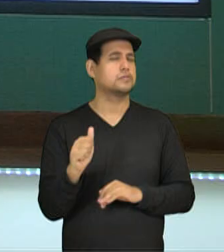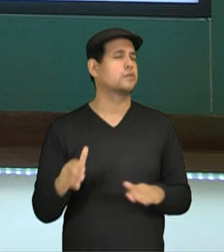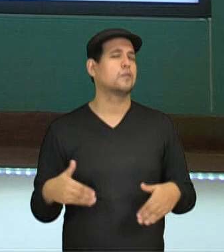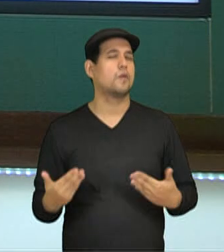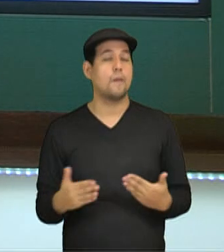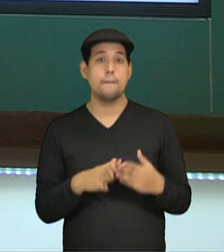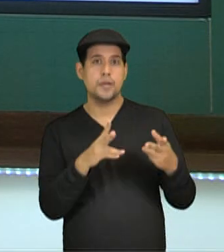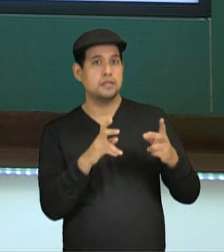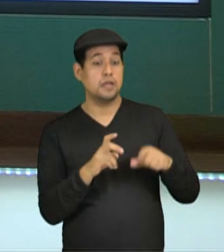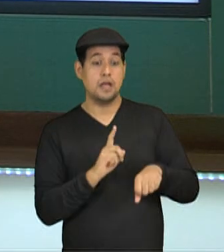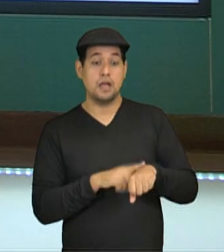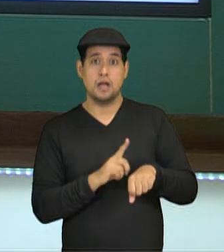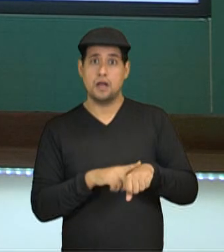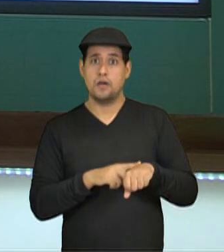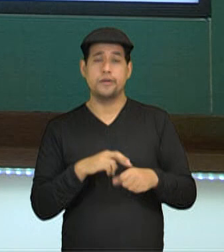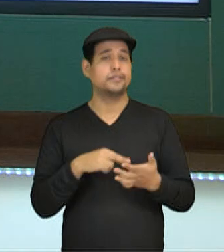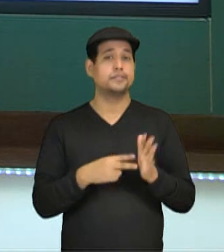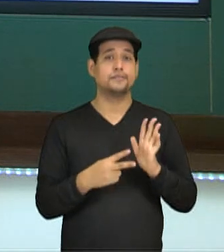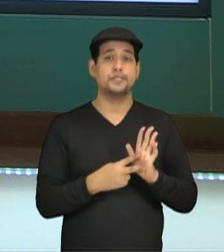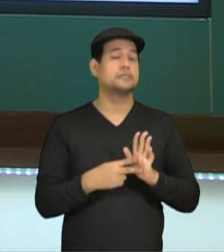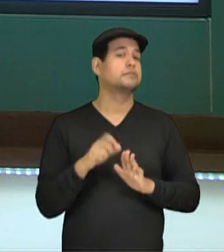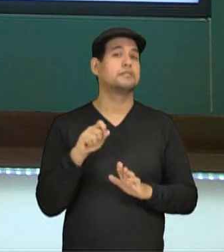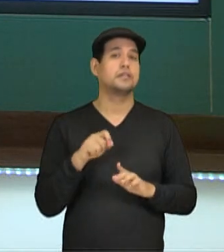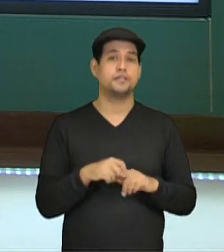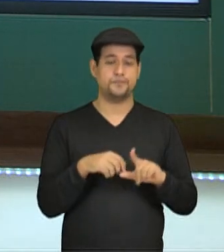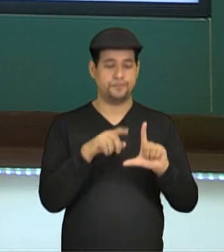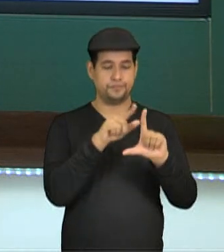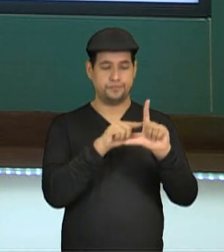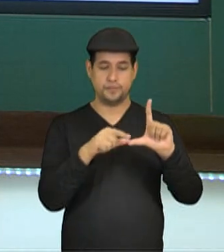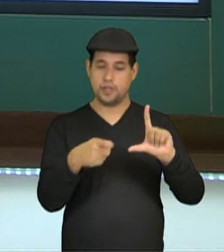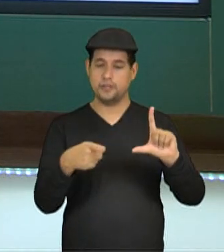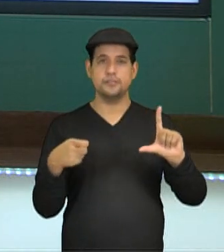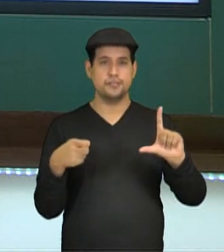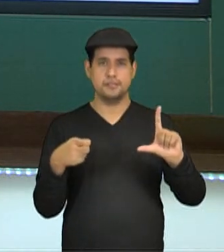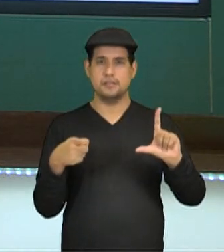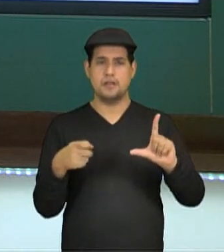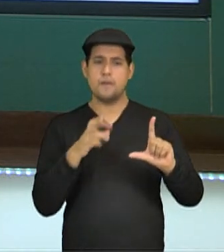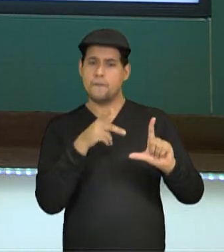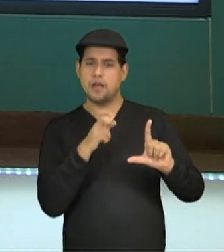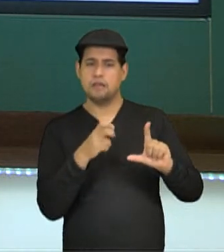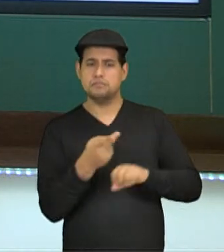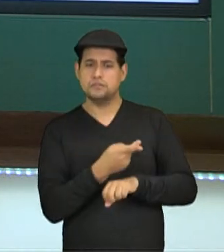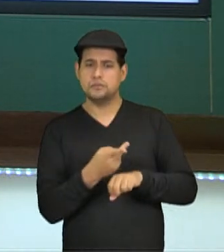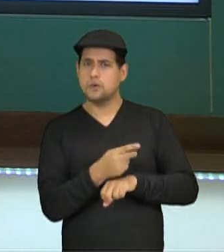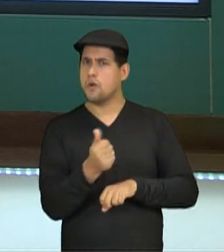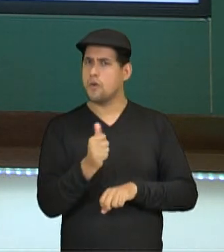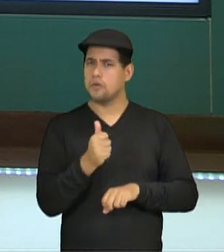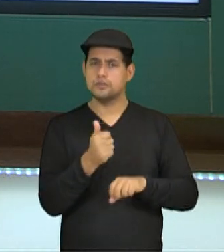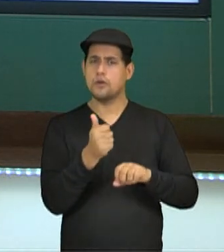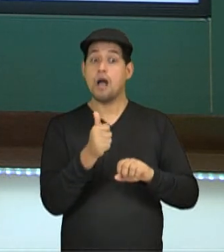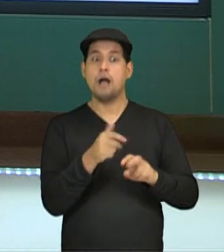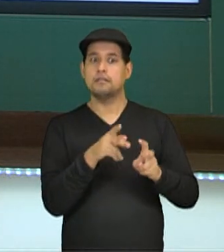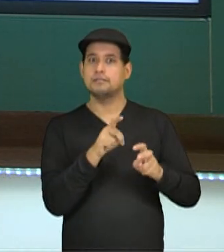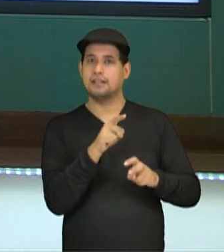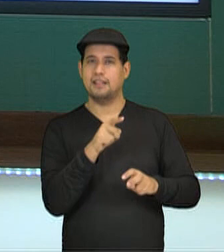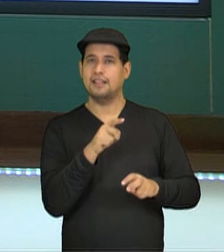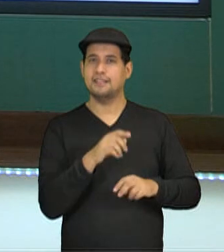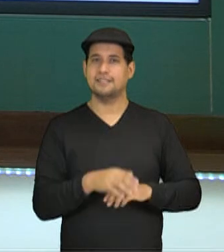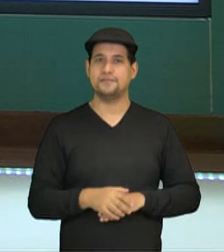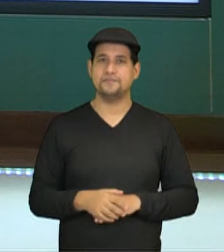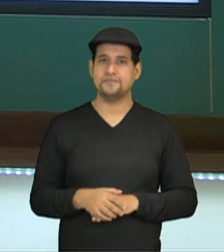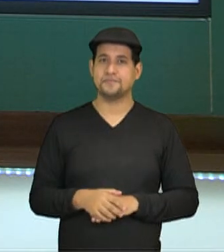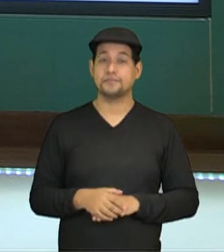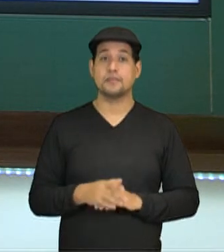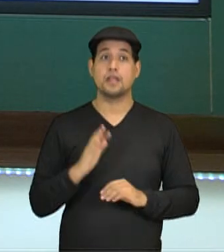Então repare que o horário está no eixo X, no eixo horizontal. Então você vem aqui e procura 11 horas, 11 horas, 11 horas. Opa, tá aqui, ó.